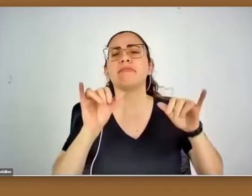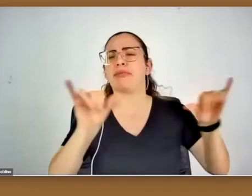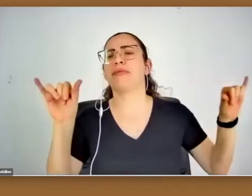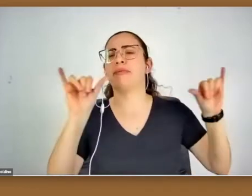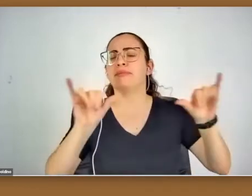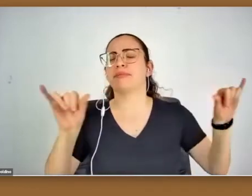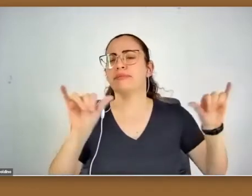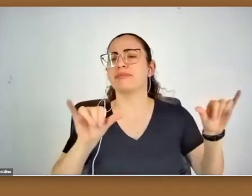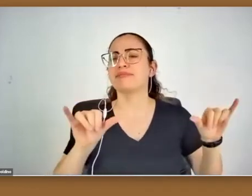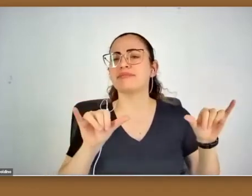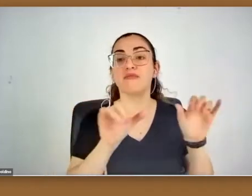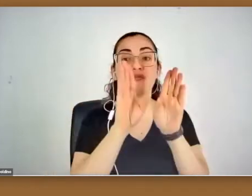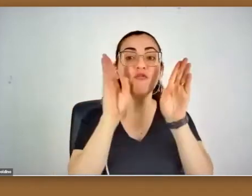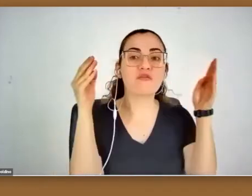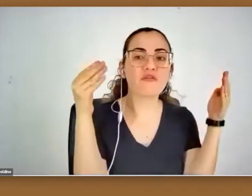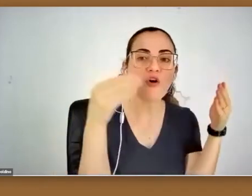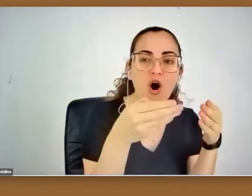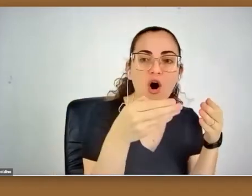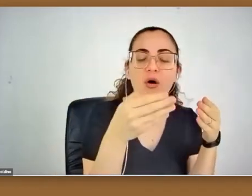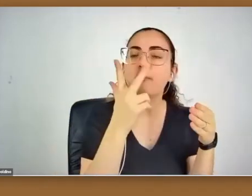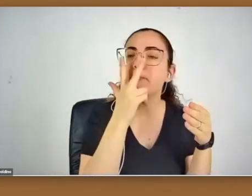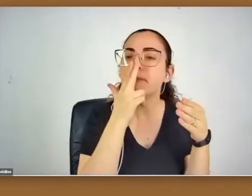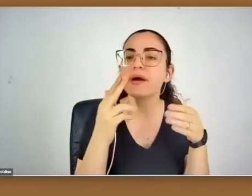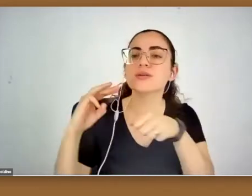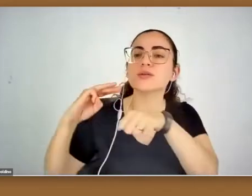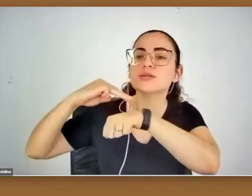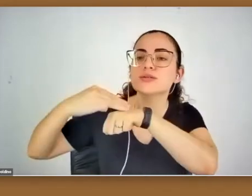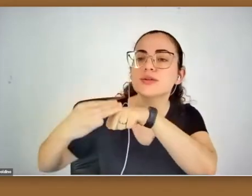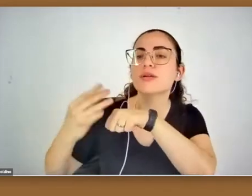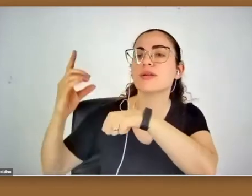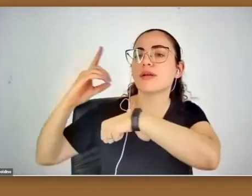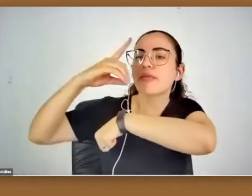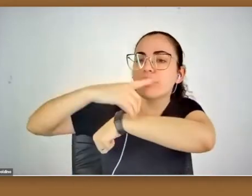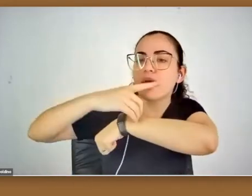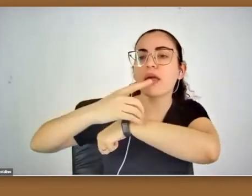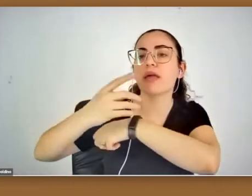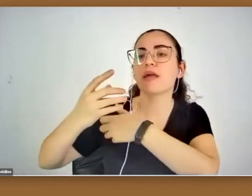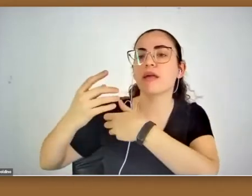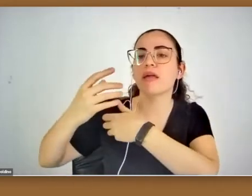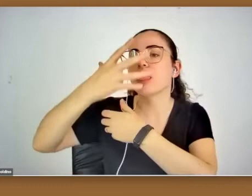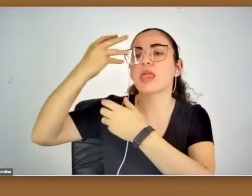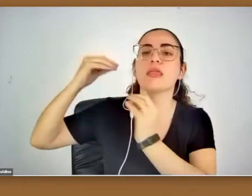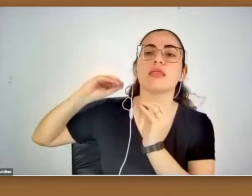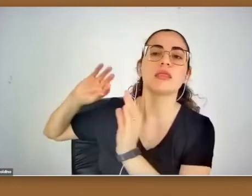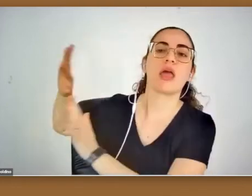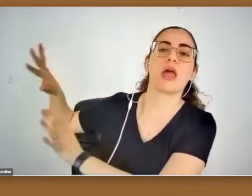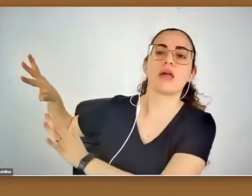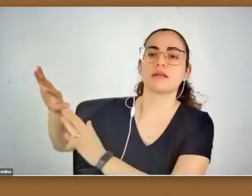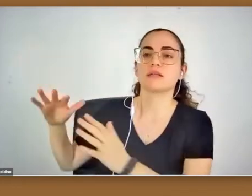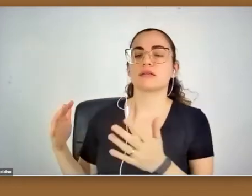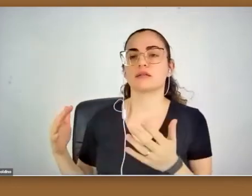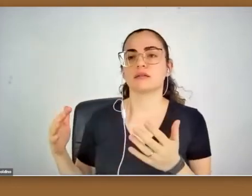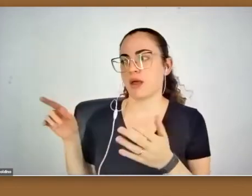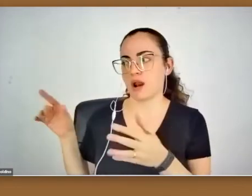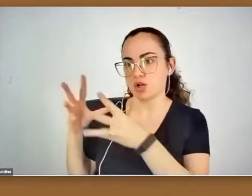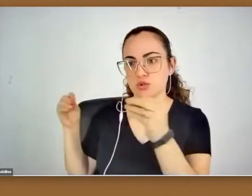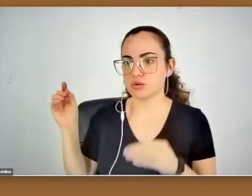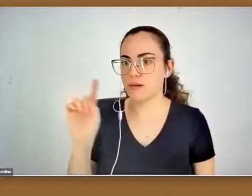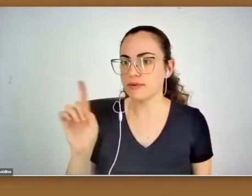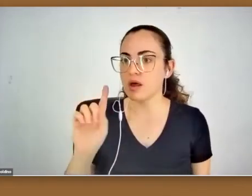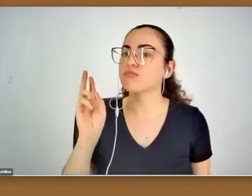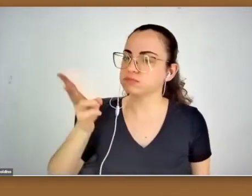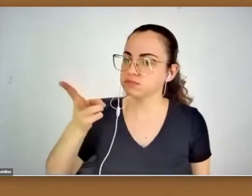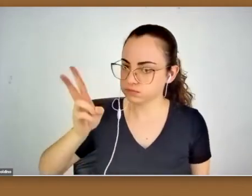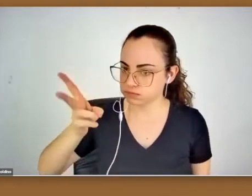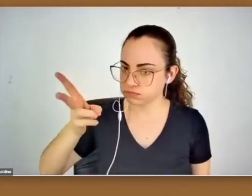tomando a mídia e aí essas outras doenças elas parecem que desapareceram, mas elas não desapareceram. Inclusive, né, um grande